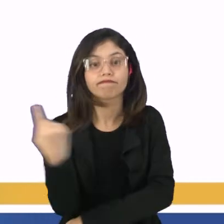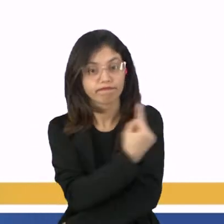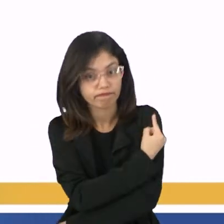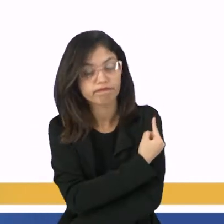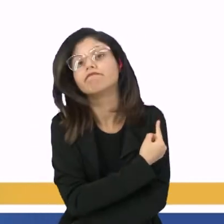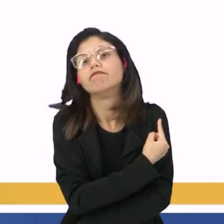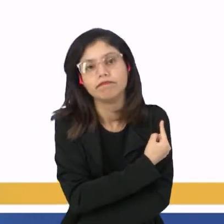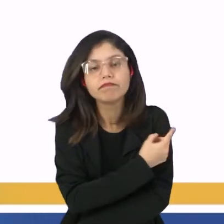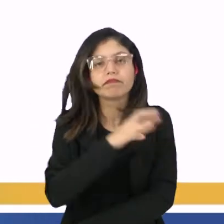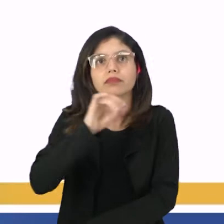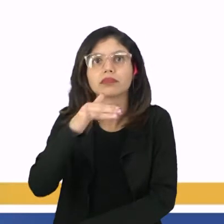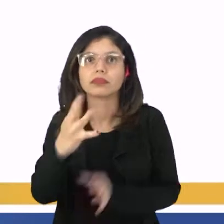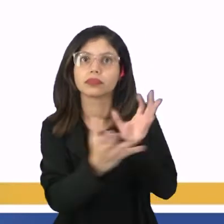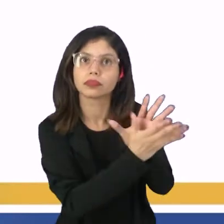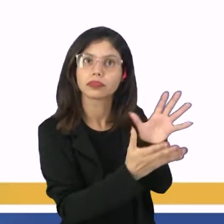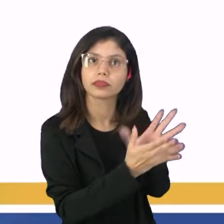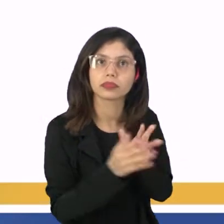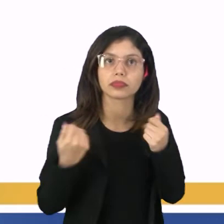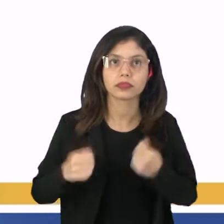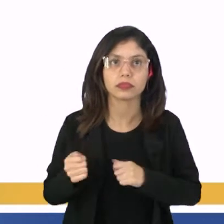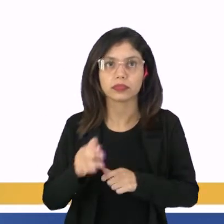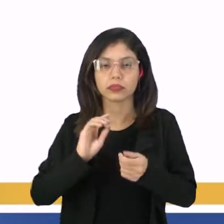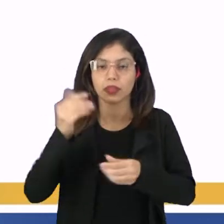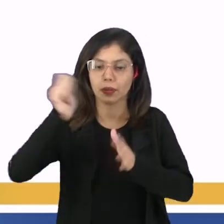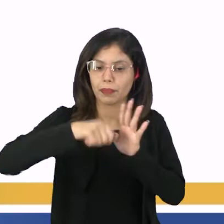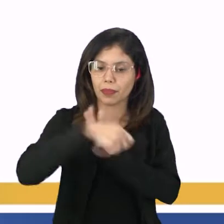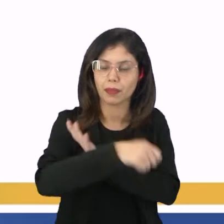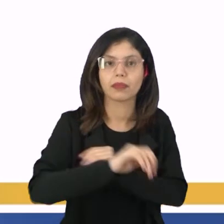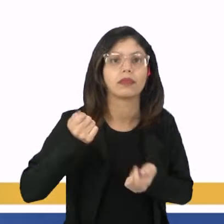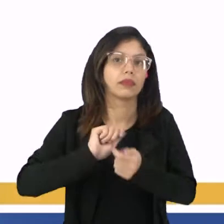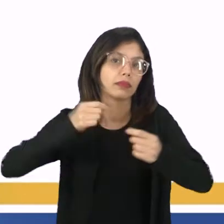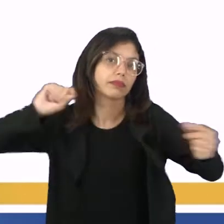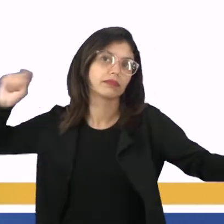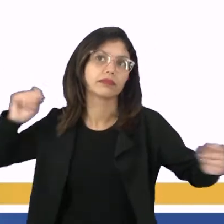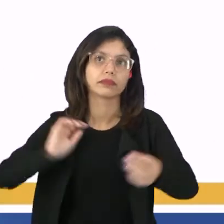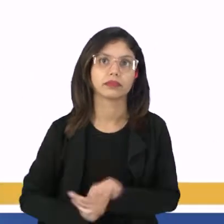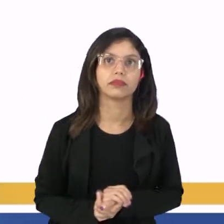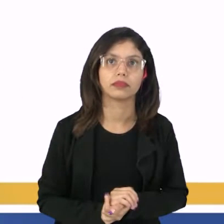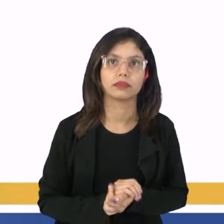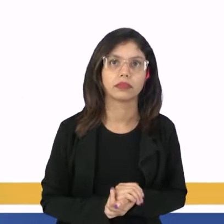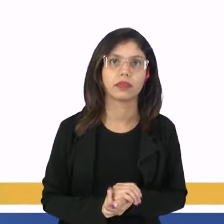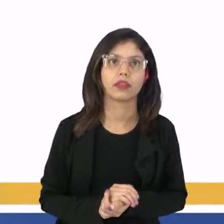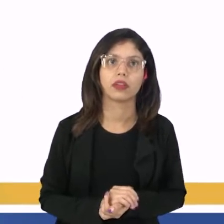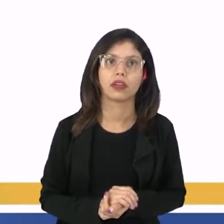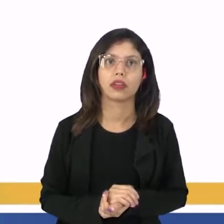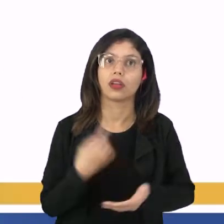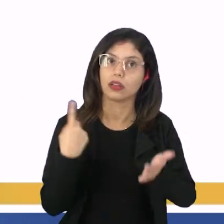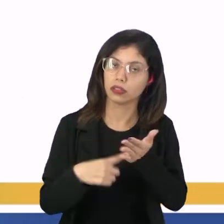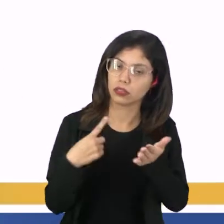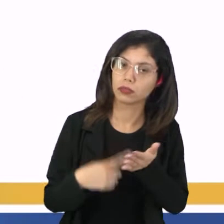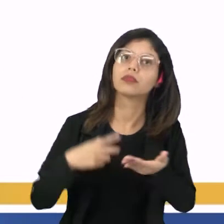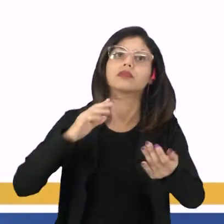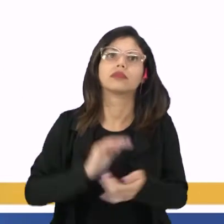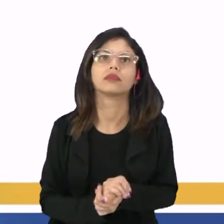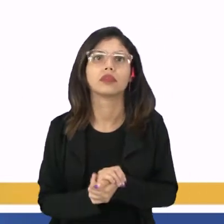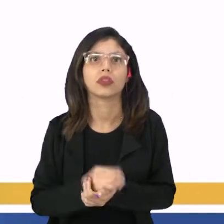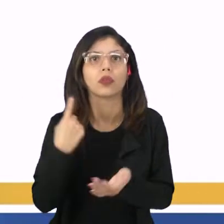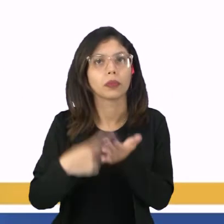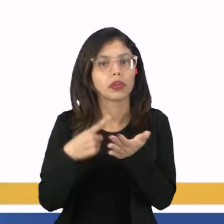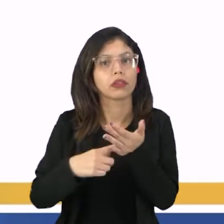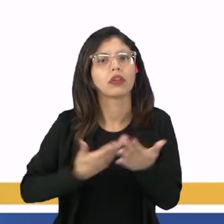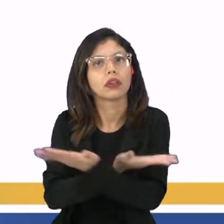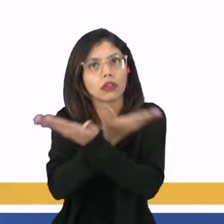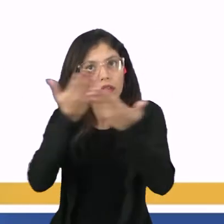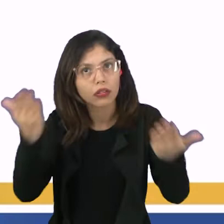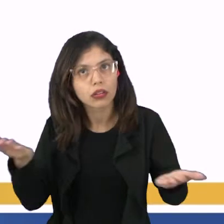pela resolução deste problema, que se estende e se agrava a cada dia. Contamos com a seriedade e comprometimento de